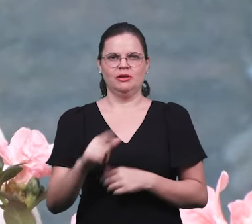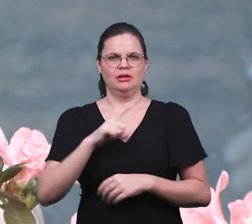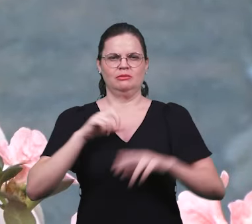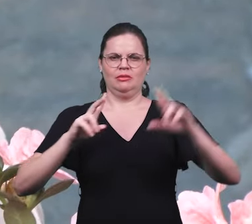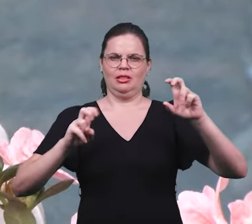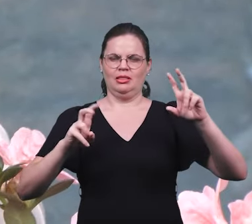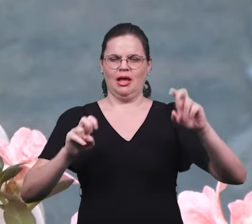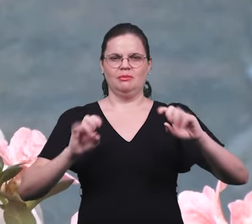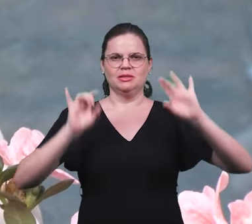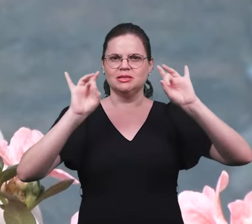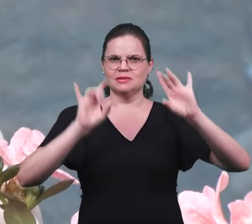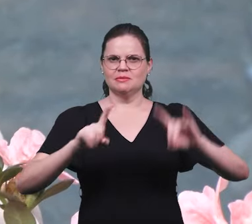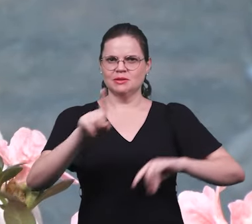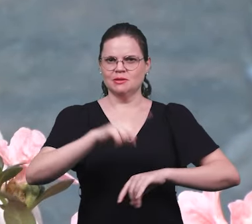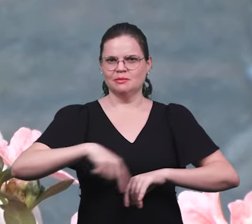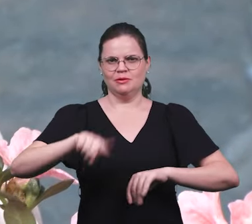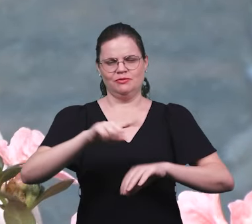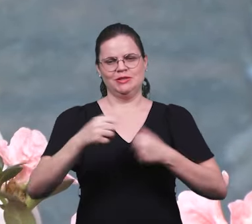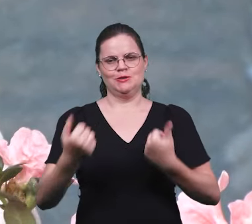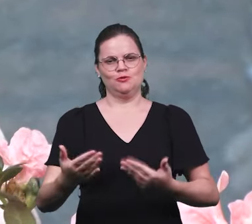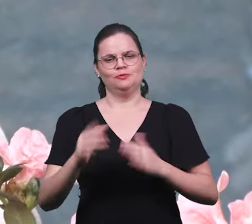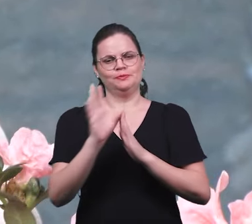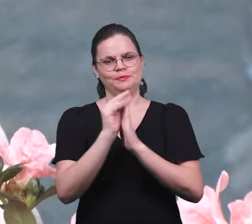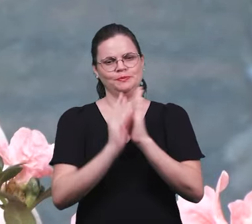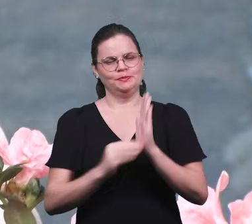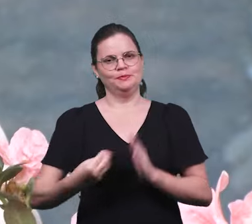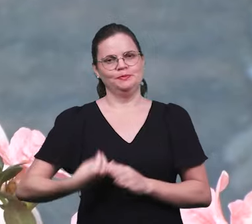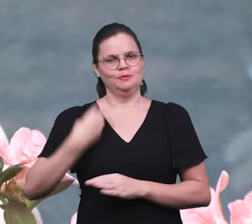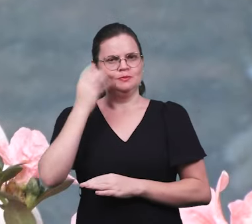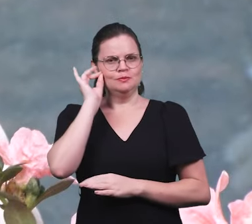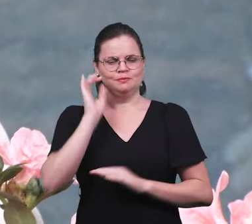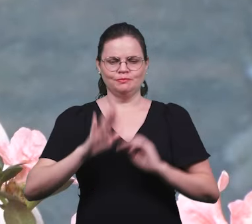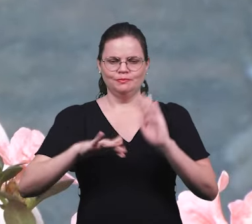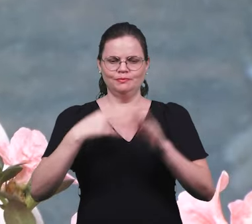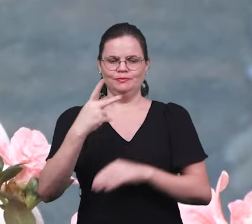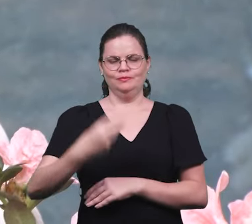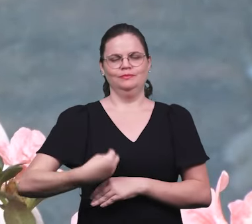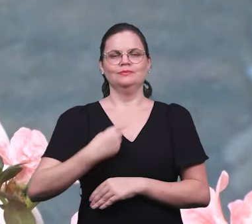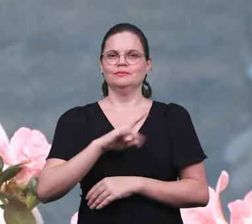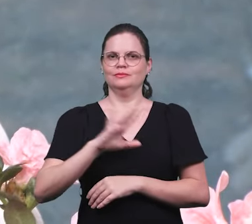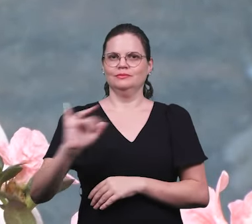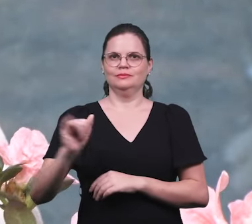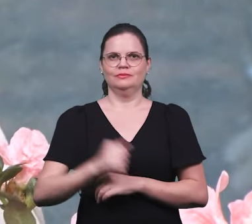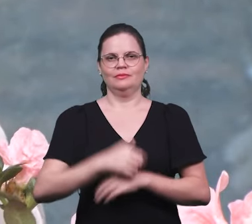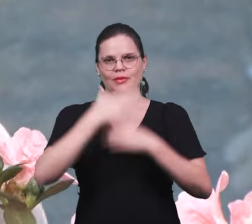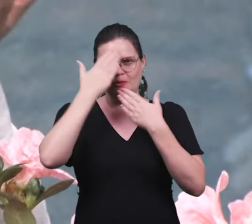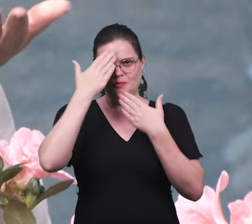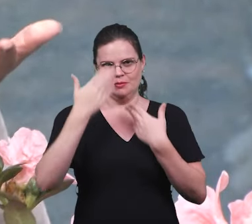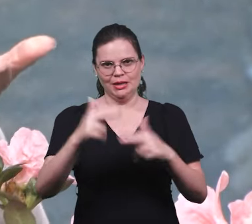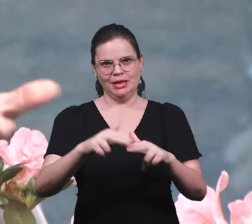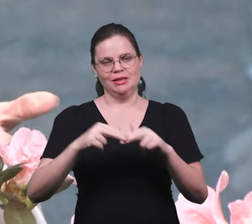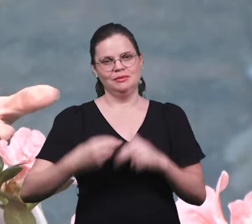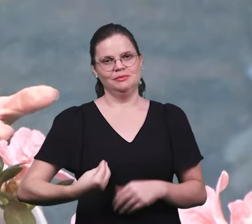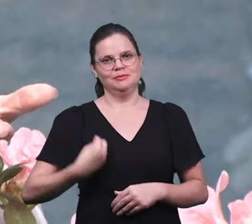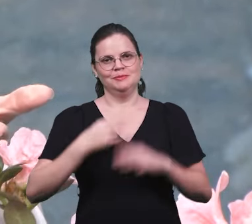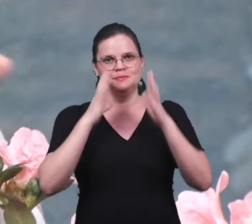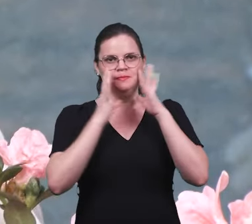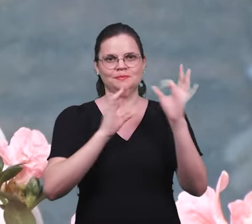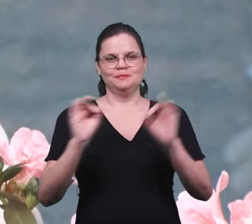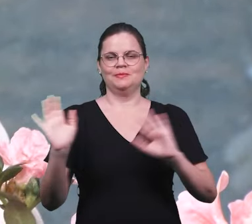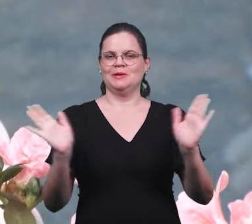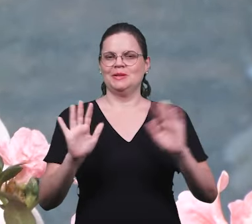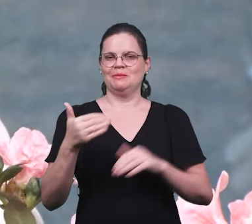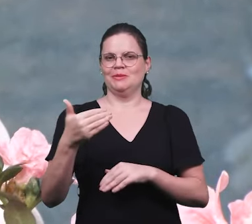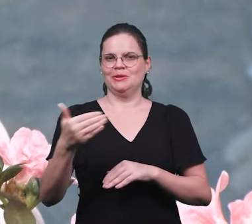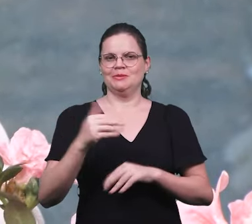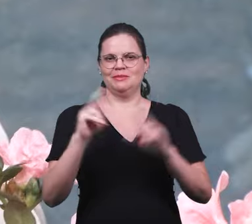temas feitos especialmente para você, com conteúdo espiritual que vai edificar a sua vida. Muito obrigada pela sua companhia e até